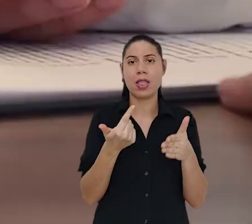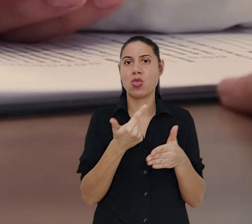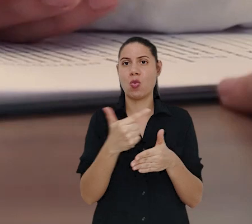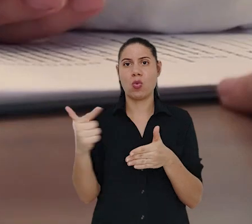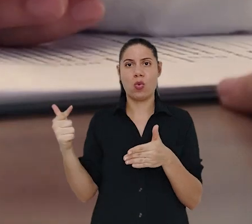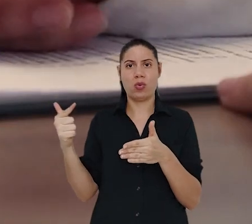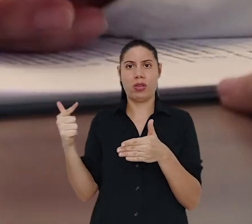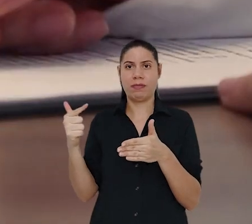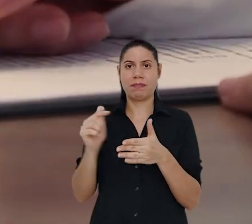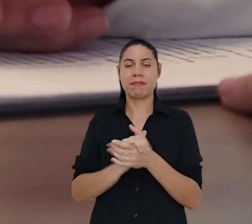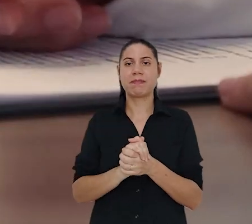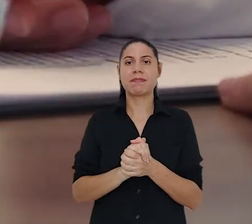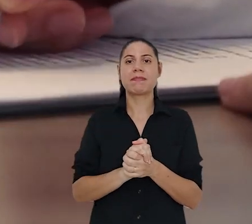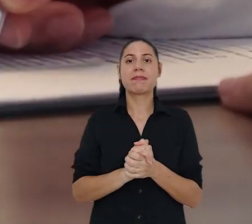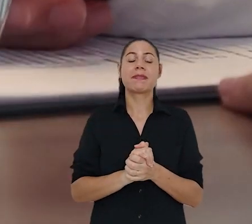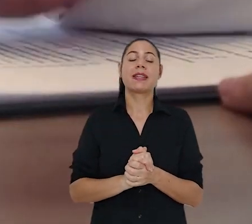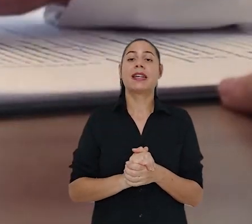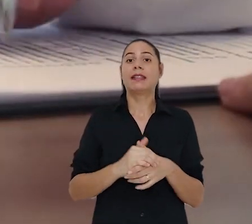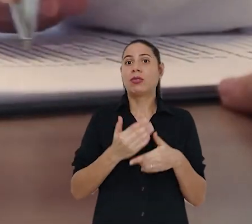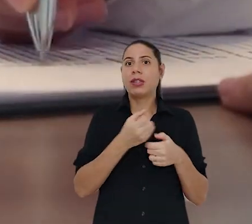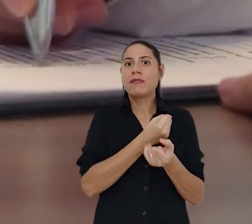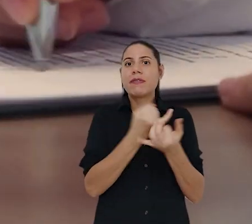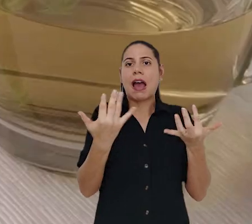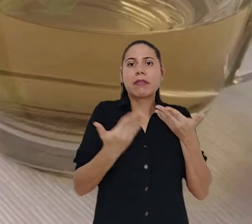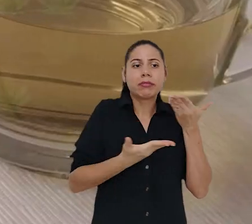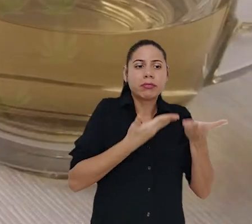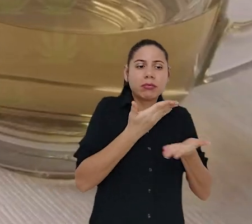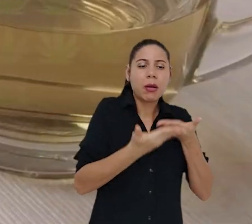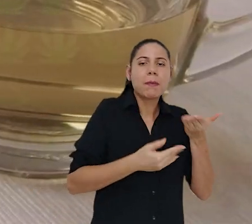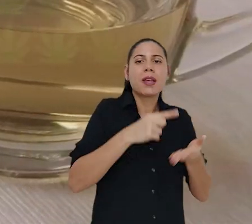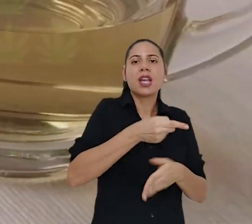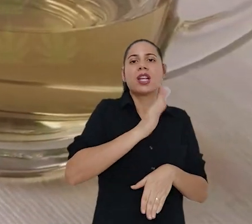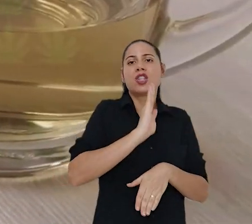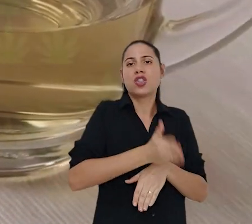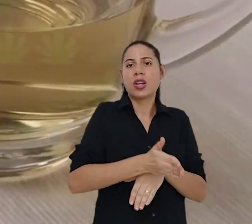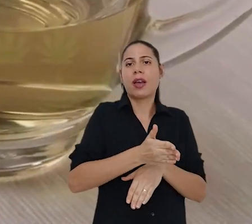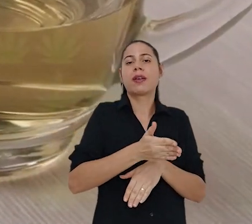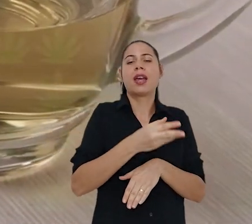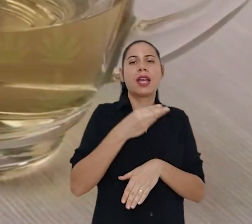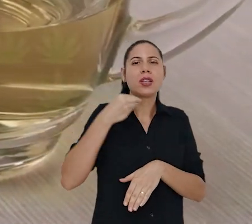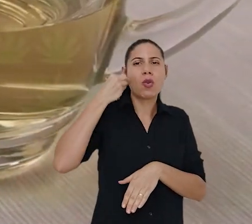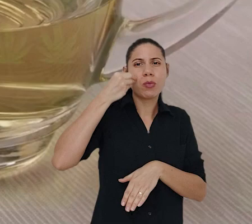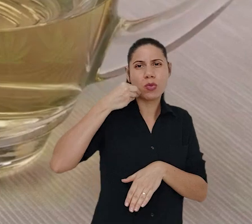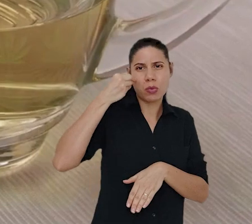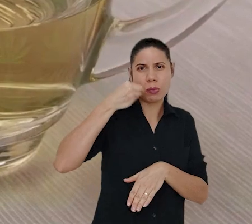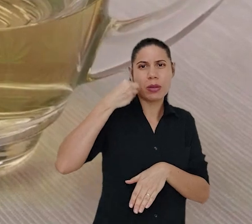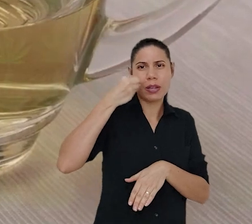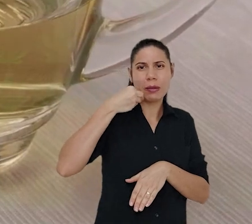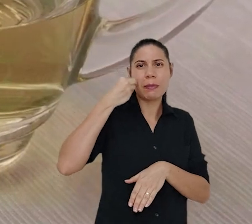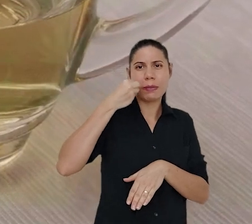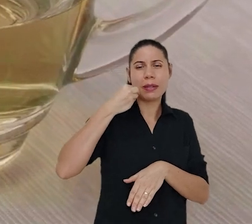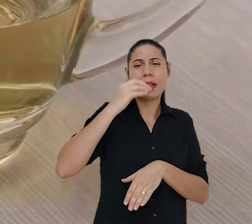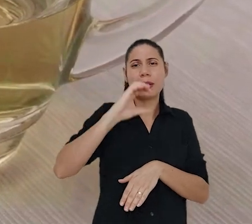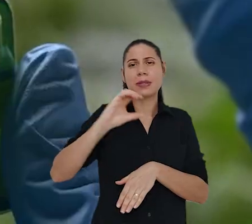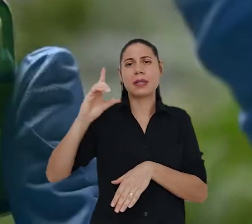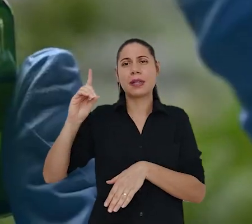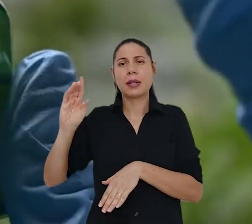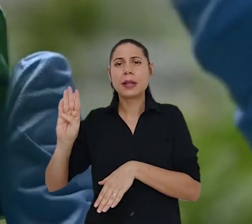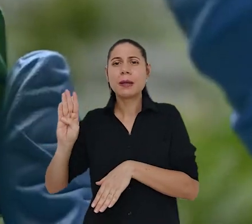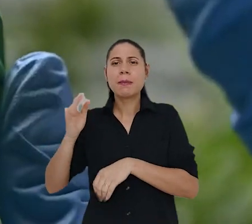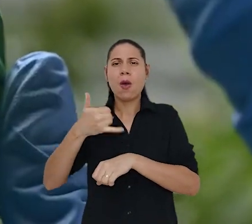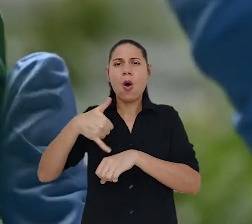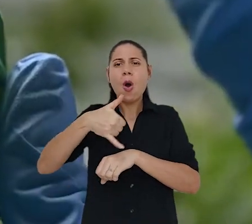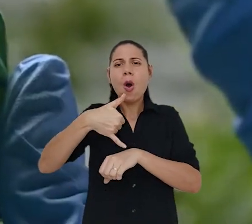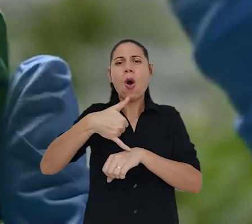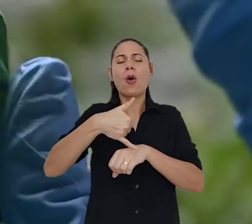pânico. Dentre os diversos tratamentos a que foi submetido, a terapia experimental à base de óleo de CBD surtiu